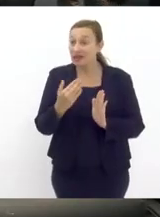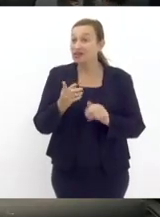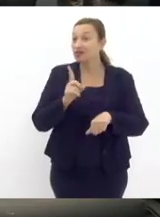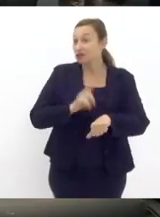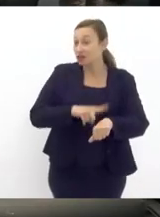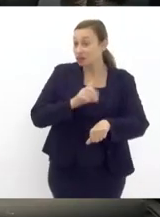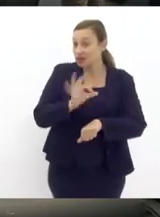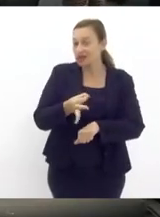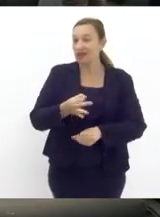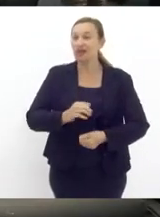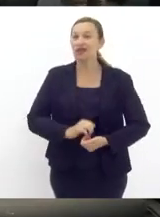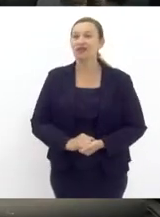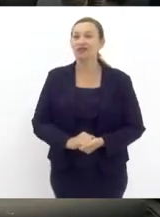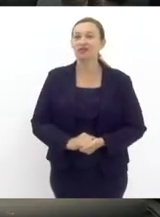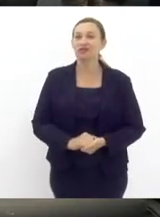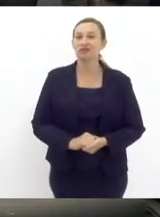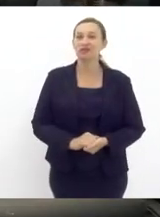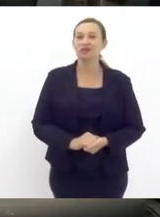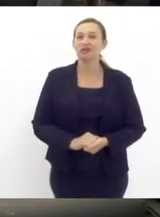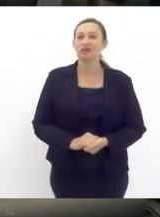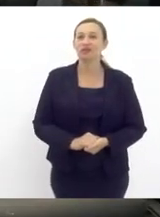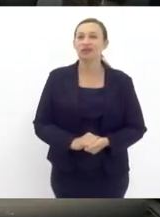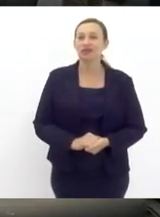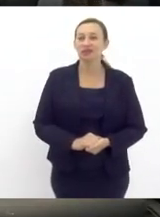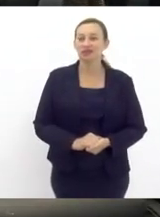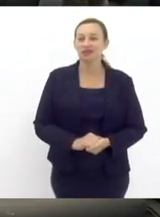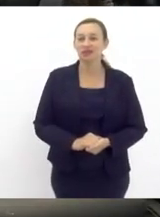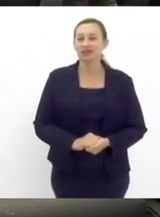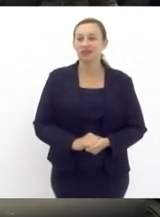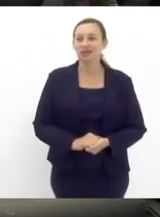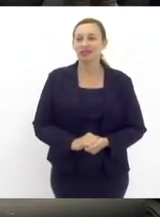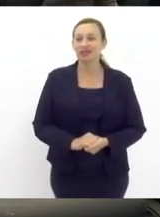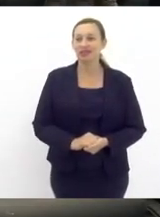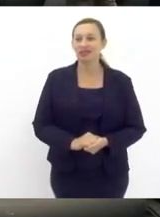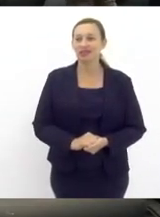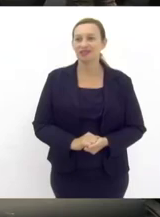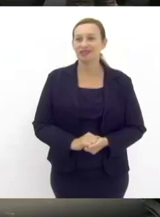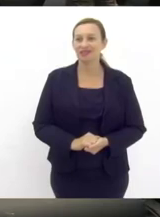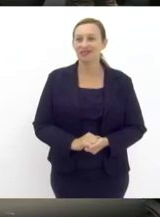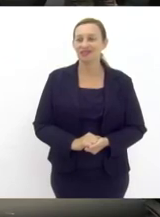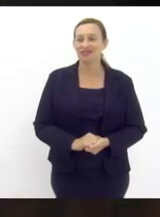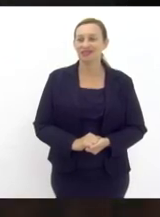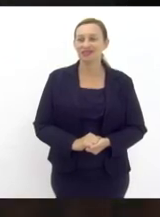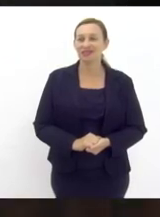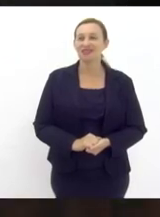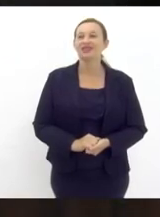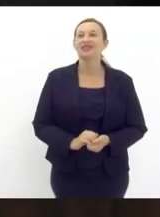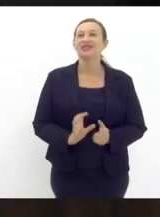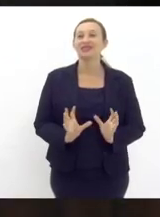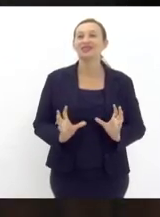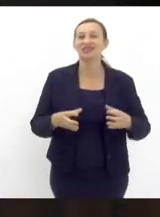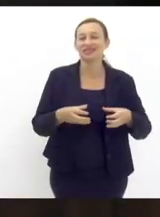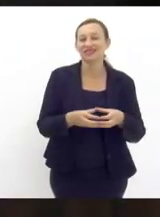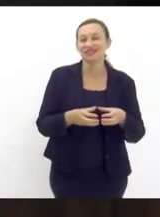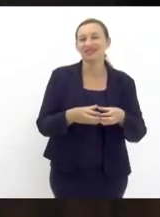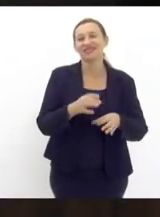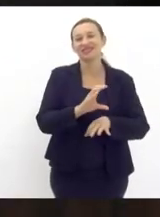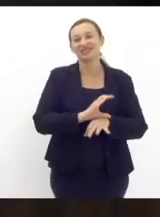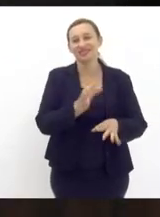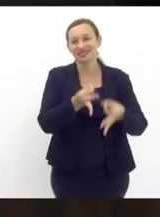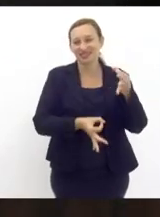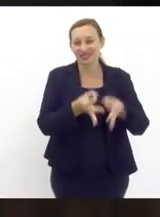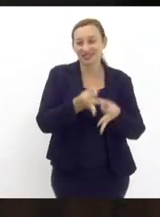correta Então peça na hora correta parecida comissão de construção Justiça